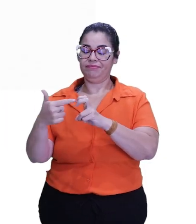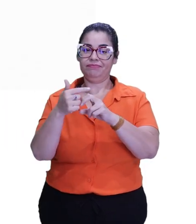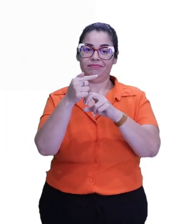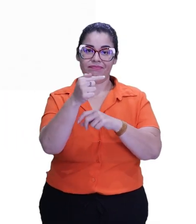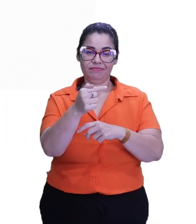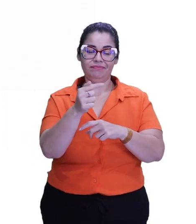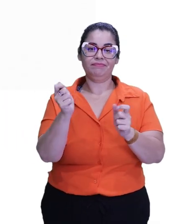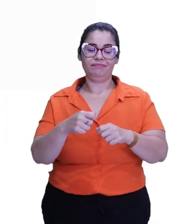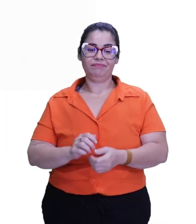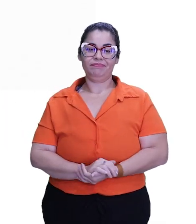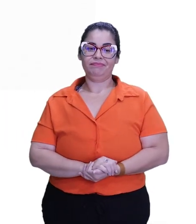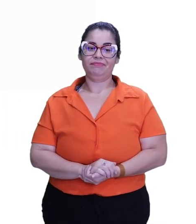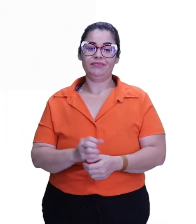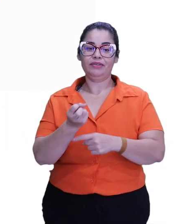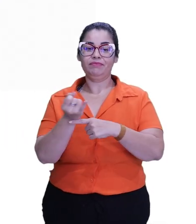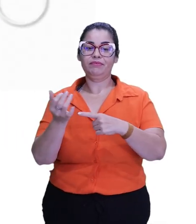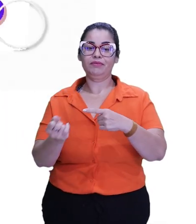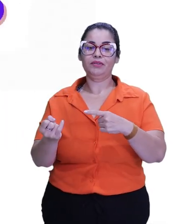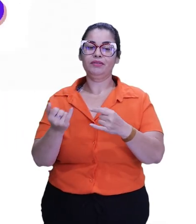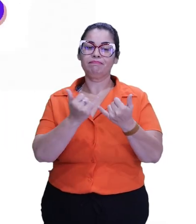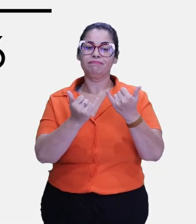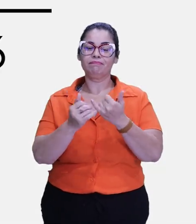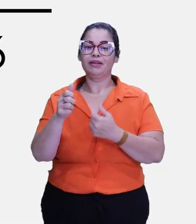as frações aparentes.